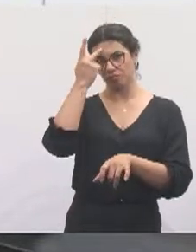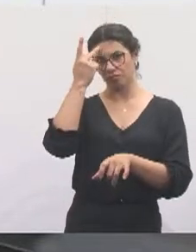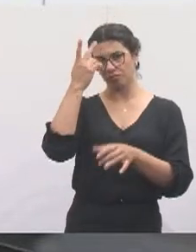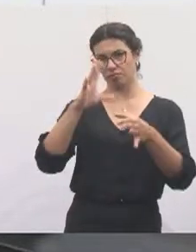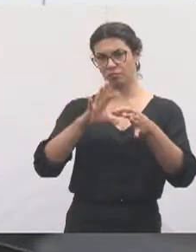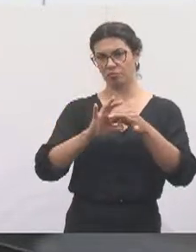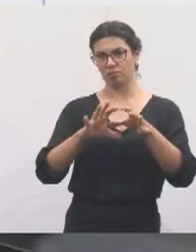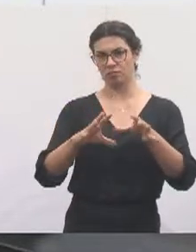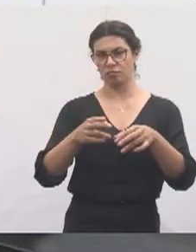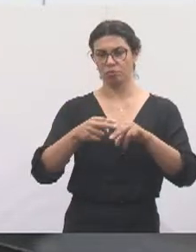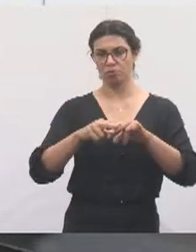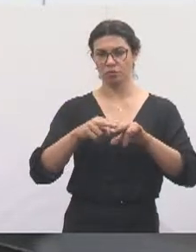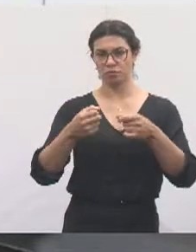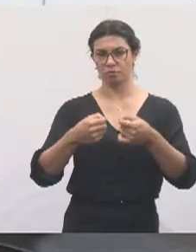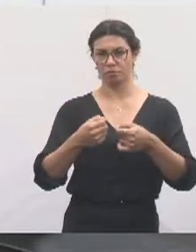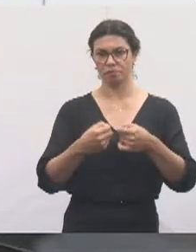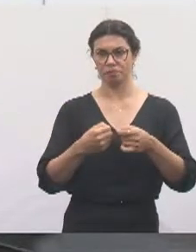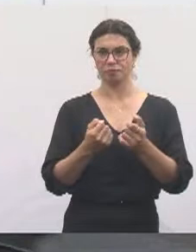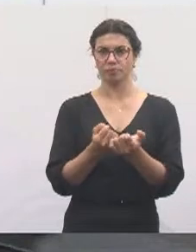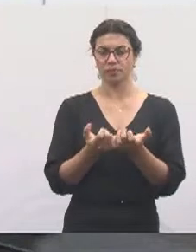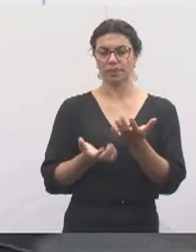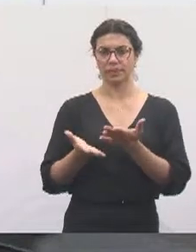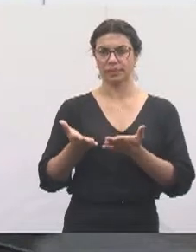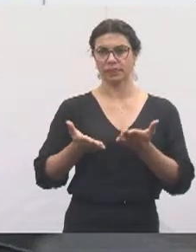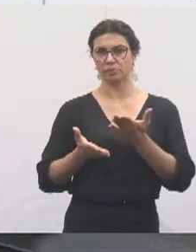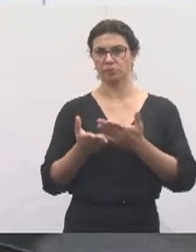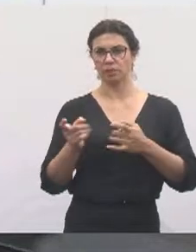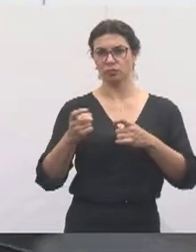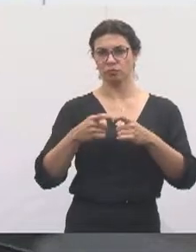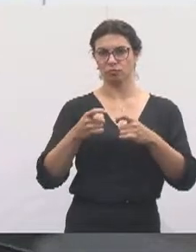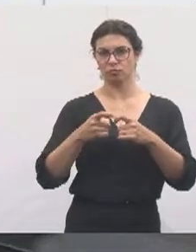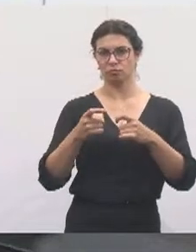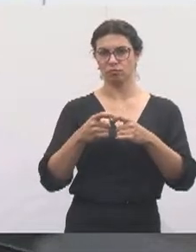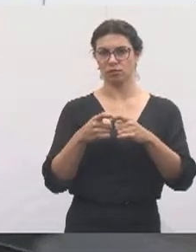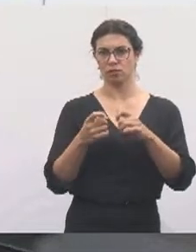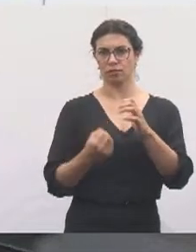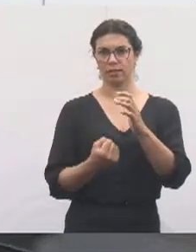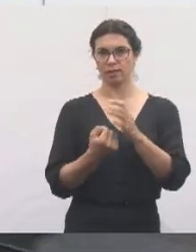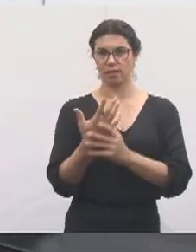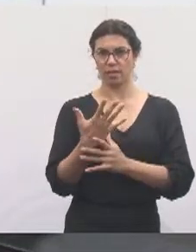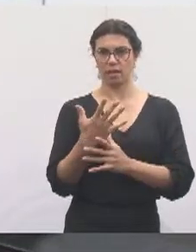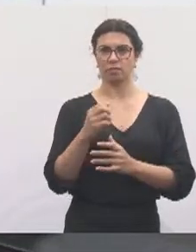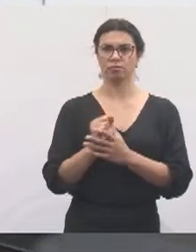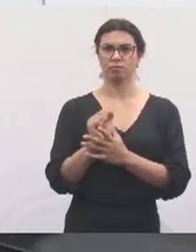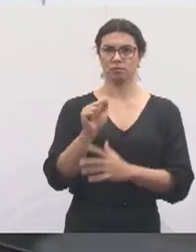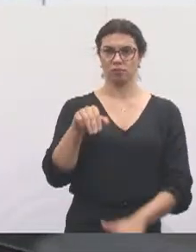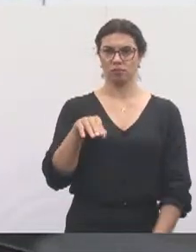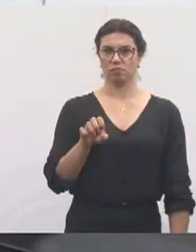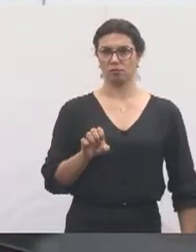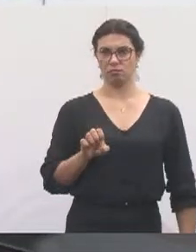fornecimento de medicina e tratamento médico implantação de